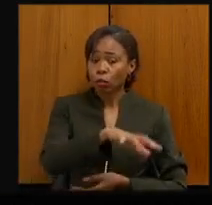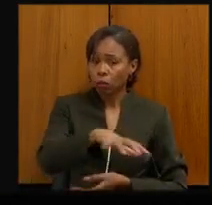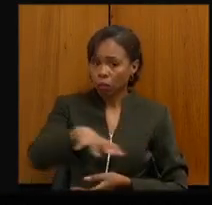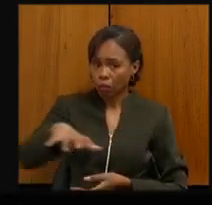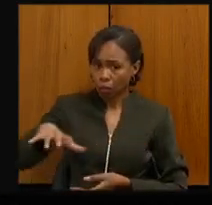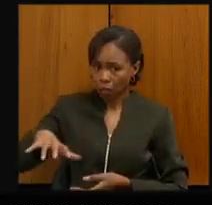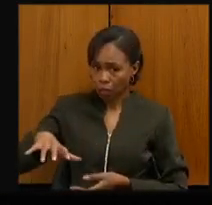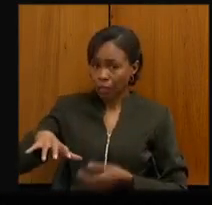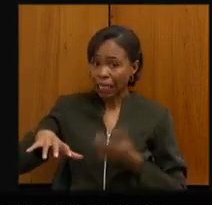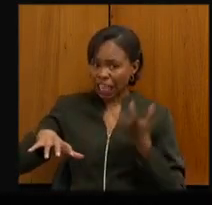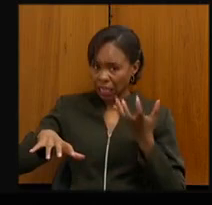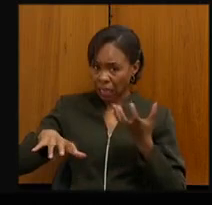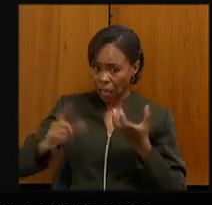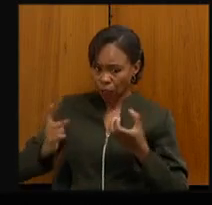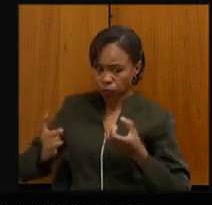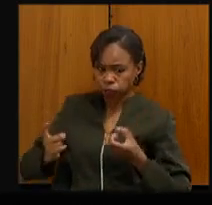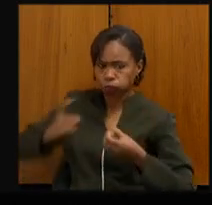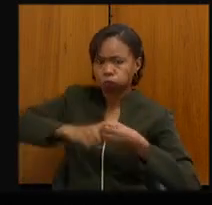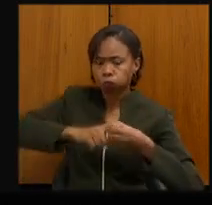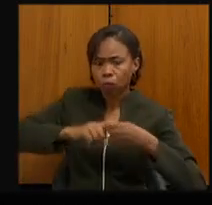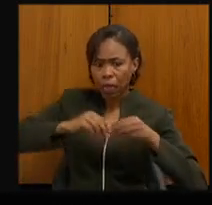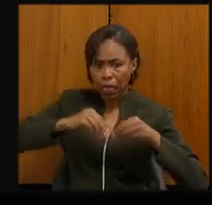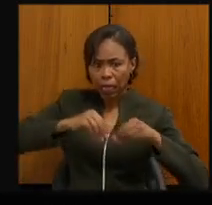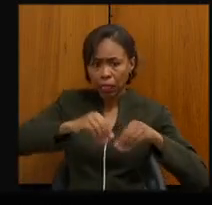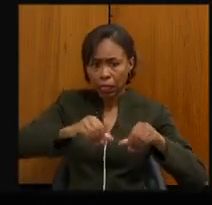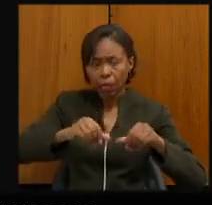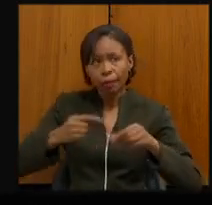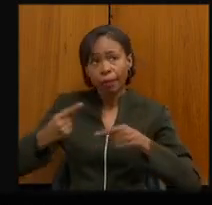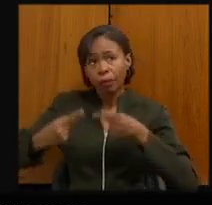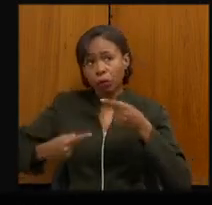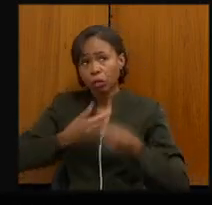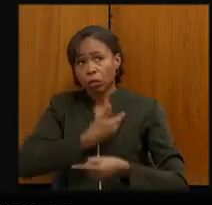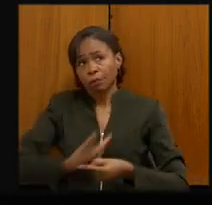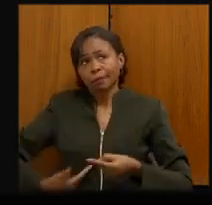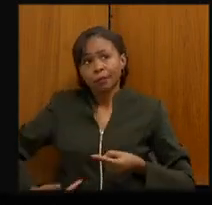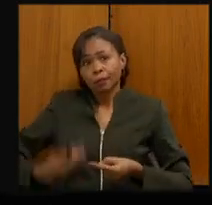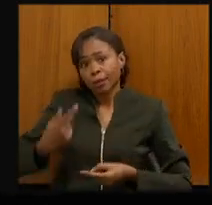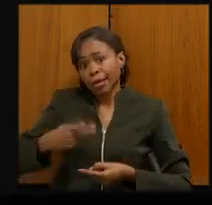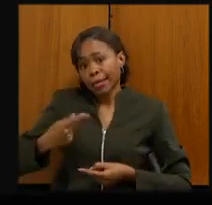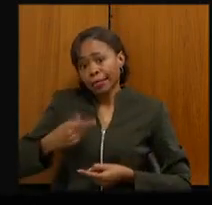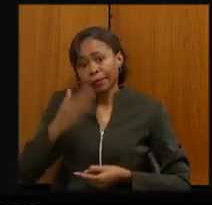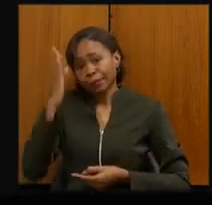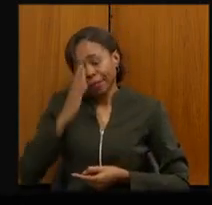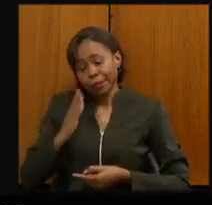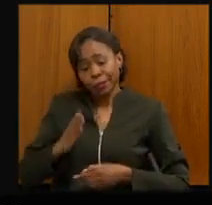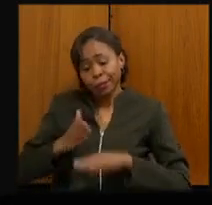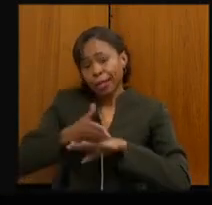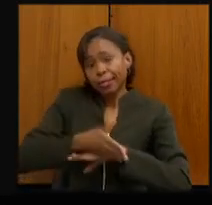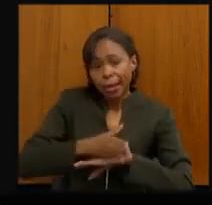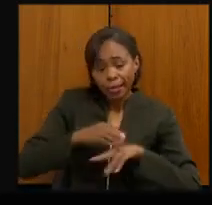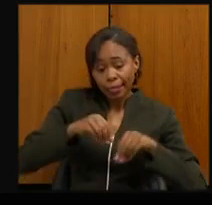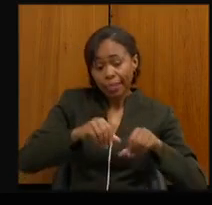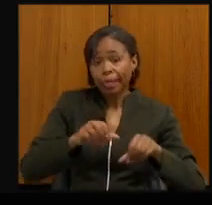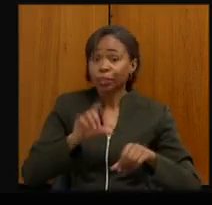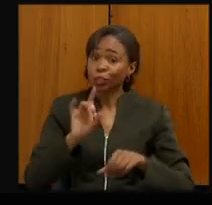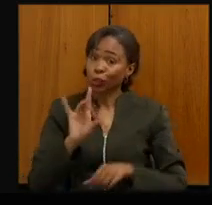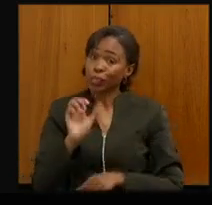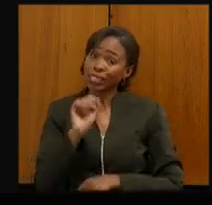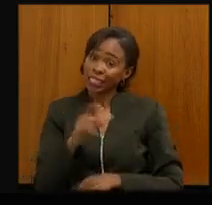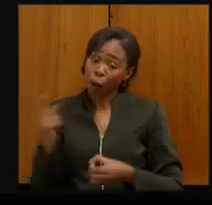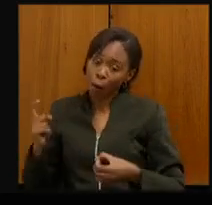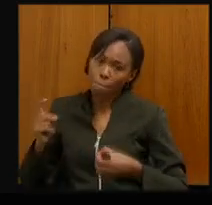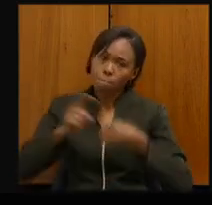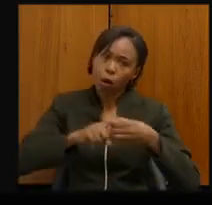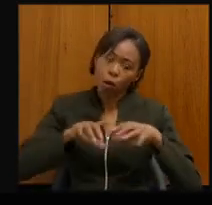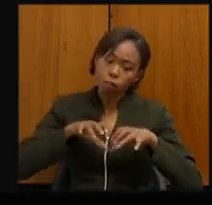né e as políticas públicas de acesso à terra no Brasil só funciona se tiver reocupação velha em sabe neste